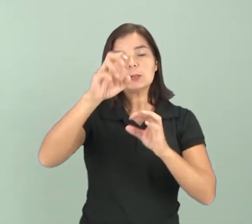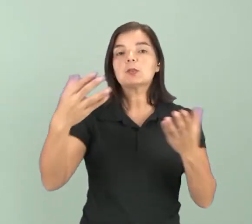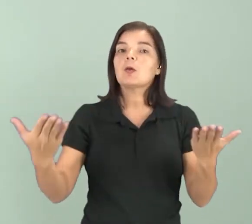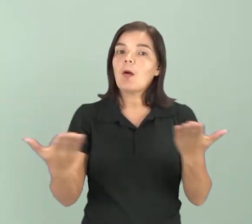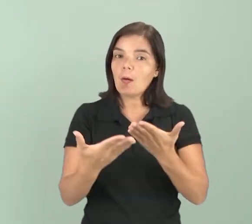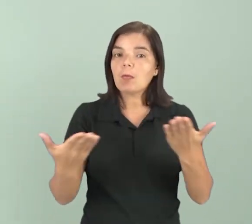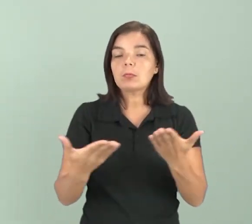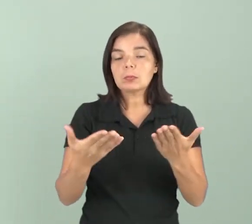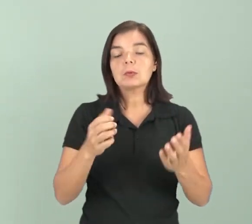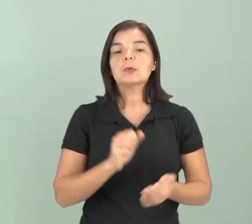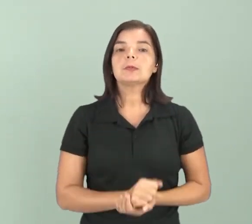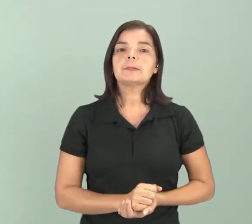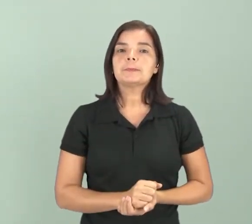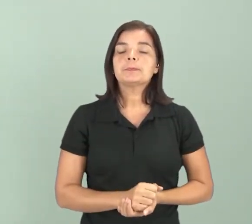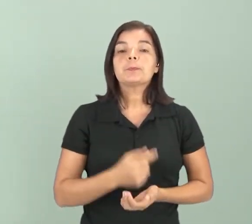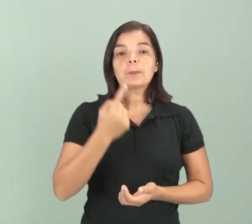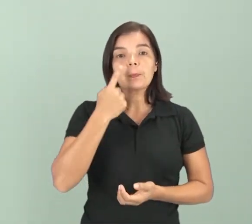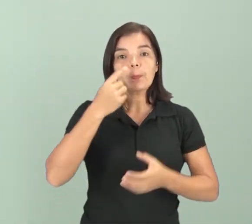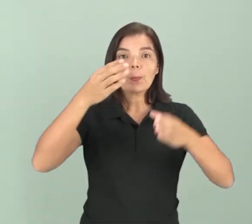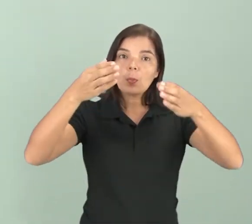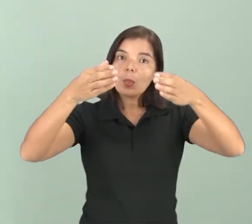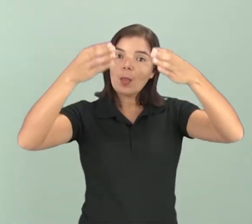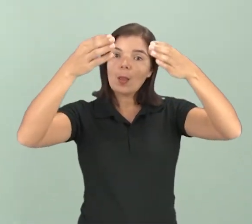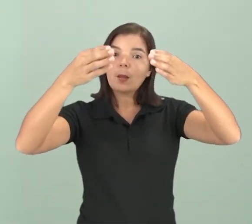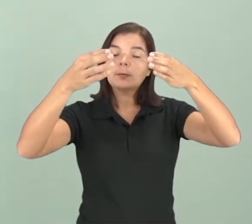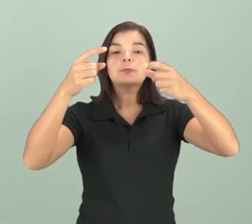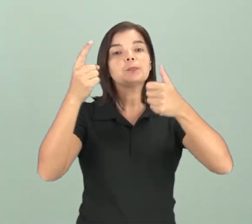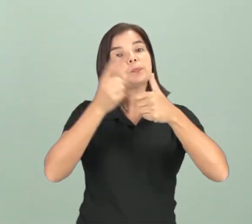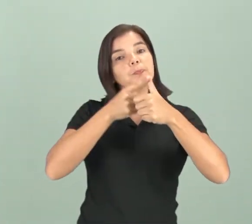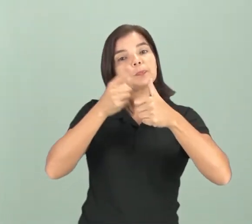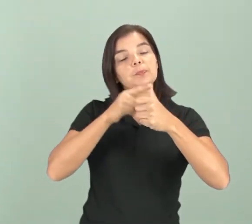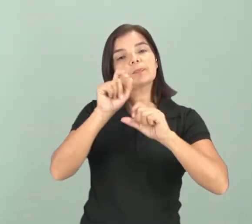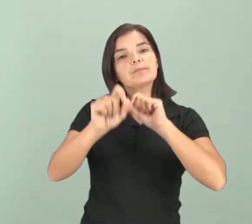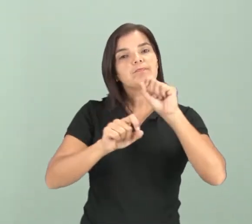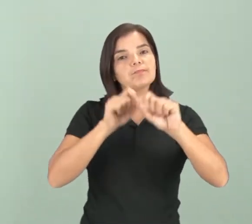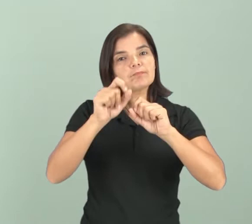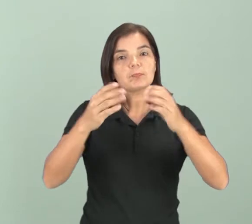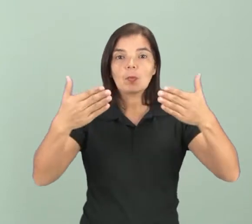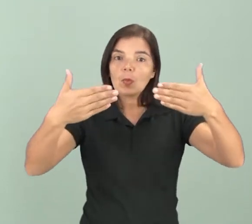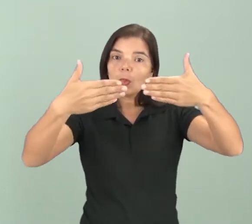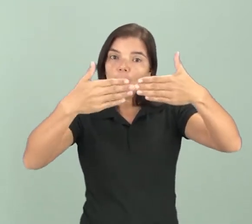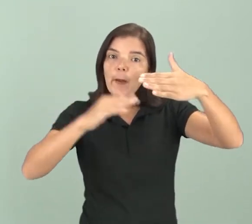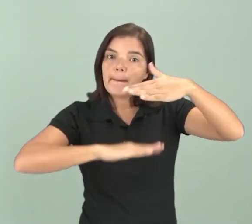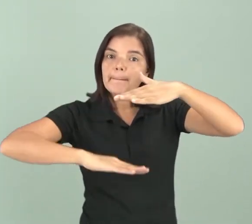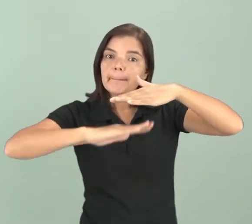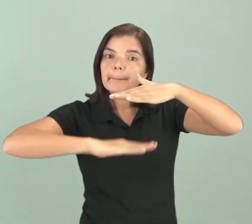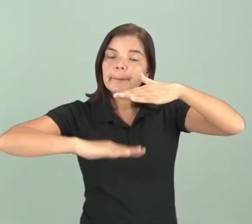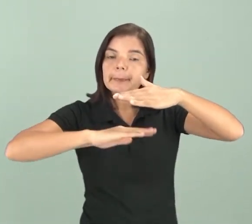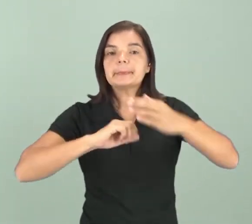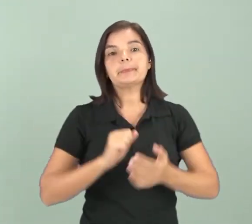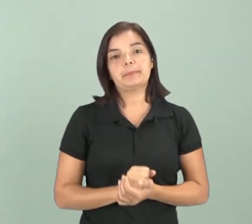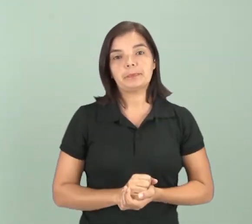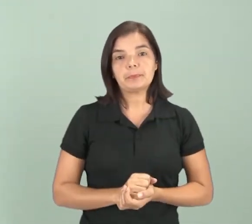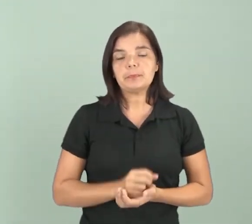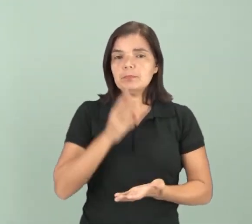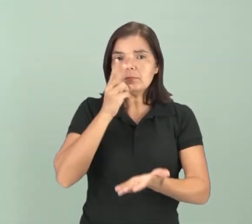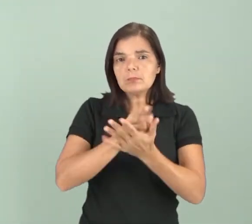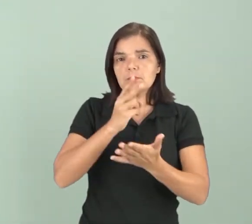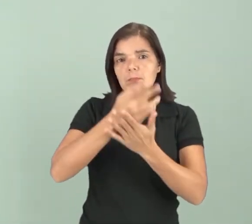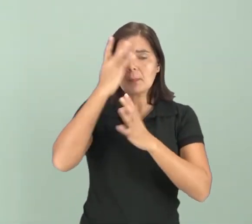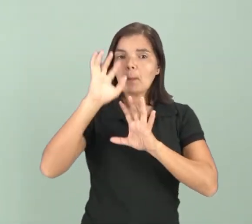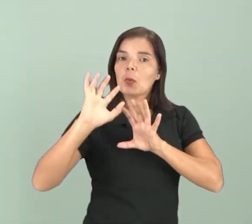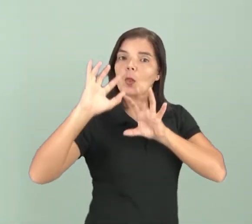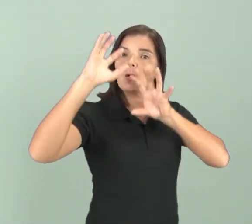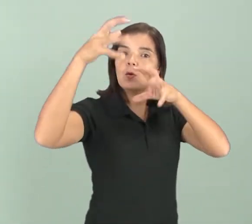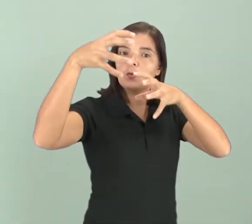atuais da tabela. E a questão do cesto, o primeiro momento ele era fechado embaixo, e sempre que alguém